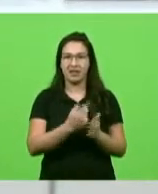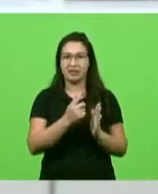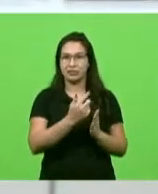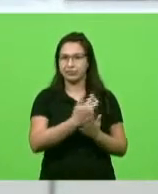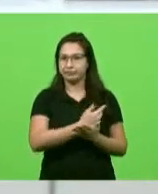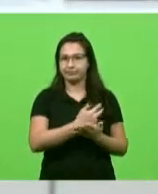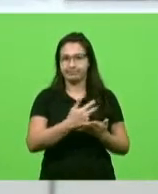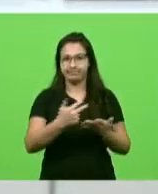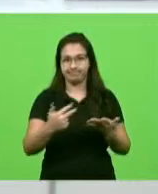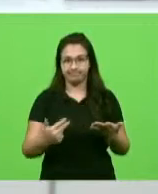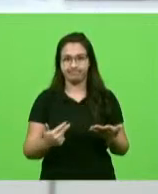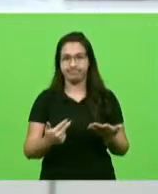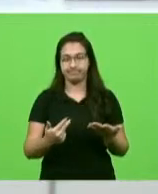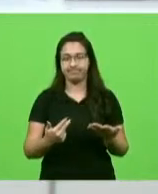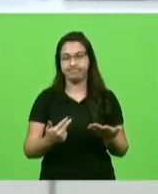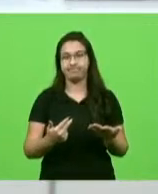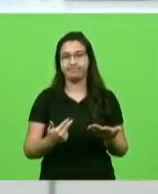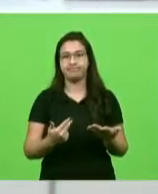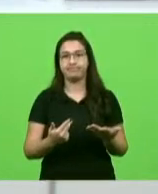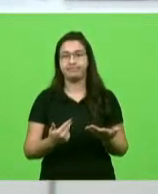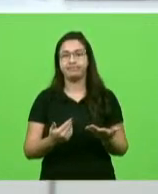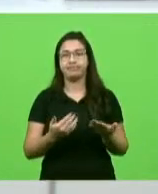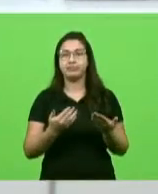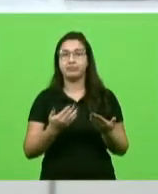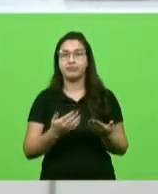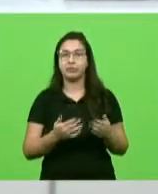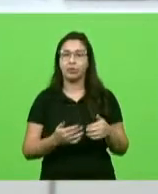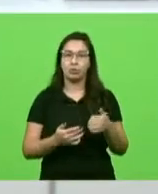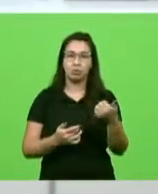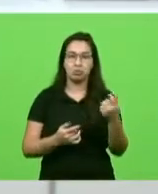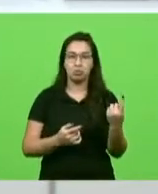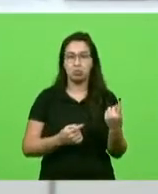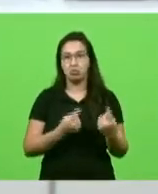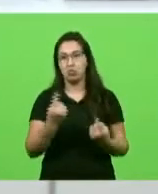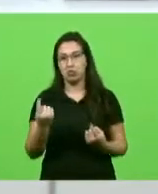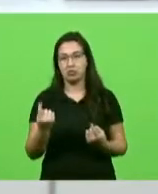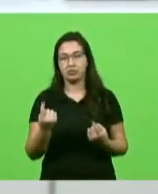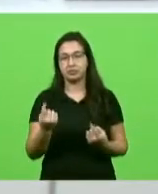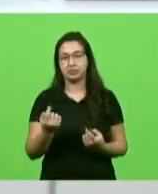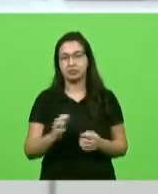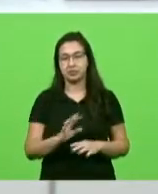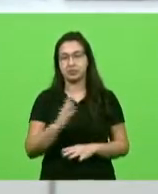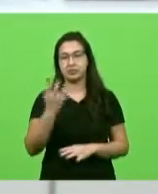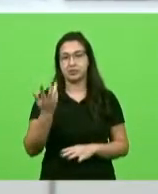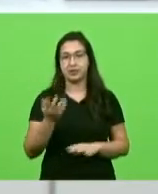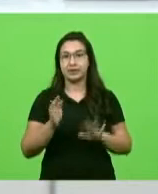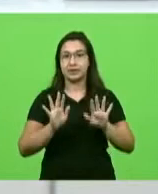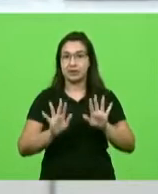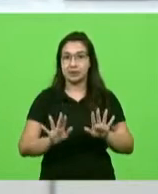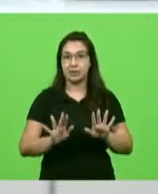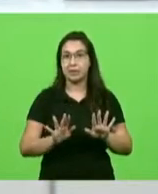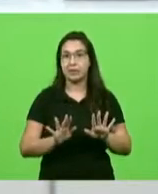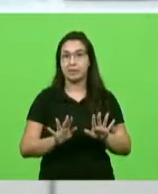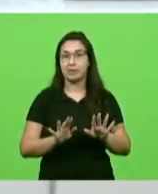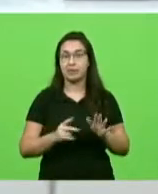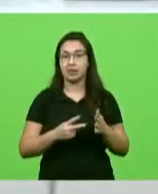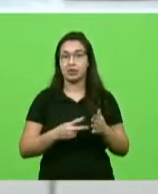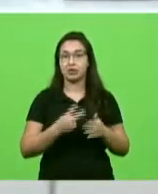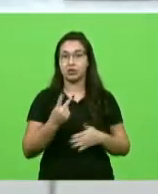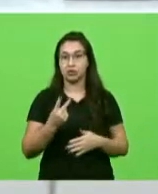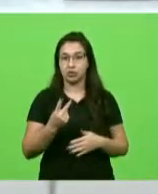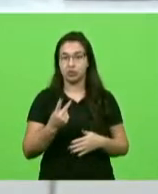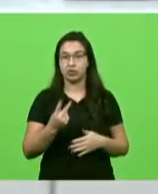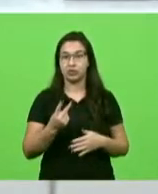natureza as sanções aplicáveis num e noutro caso Aliás a circunstância de ser dúplice a pena